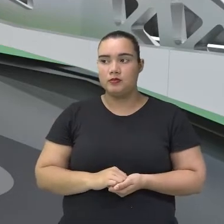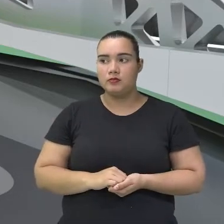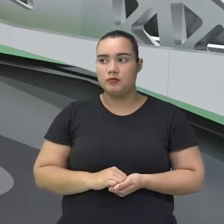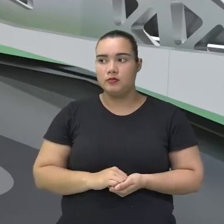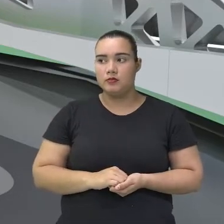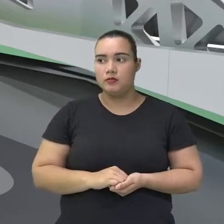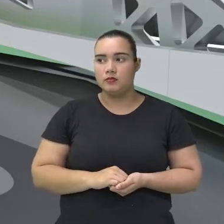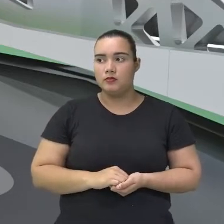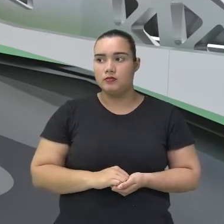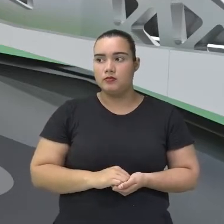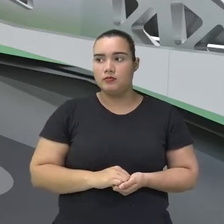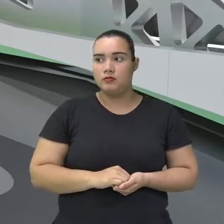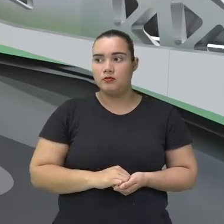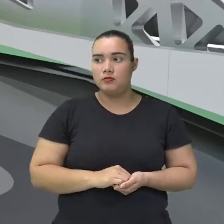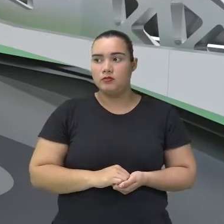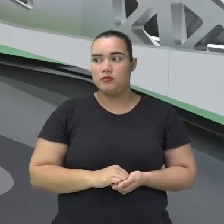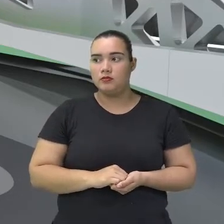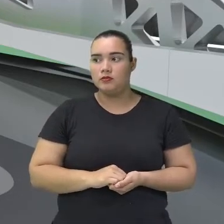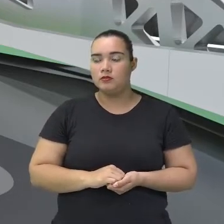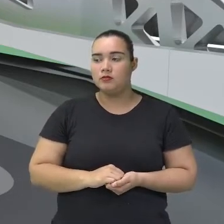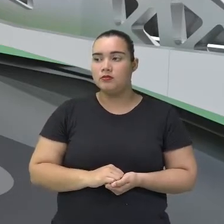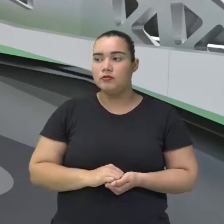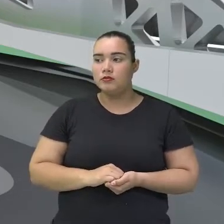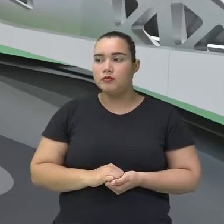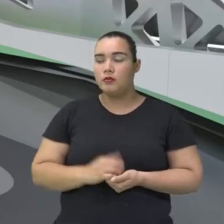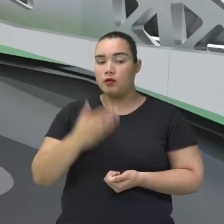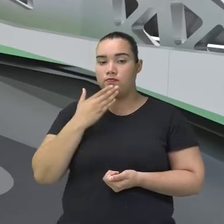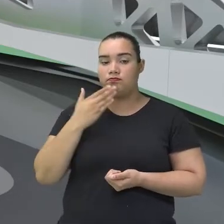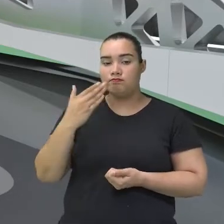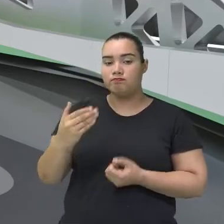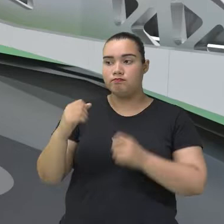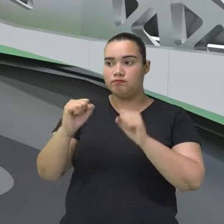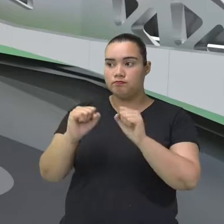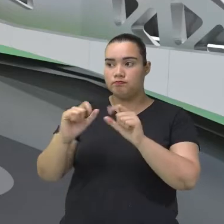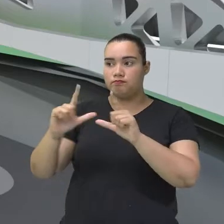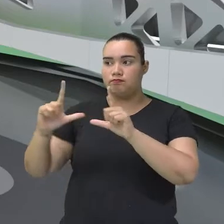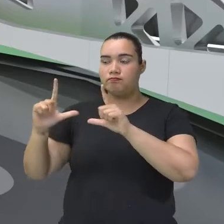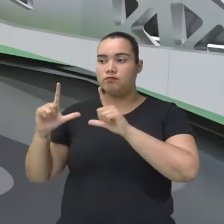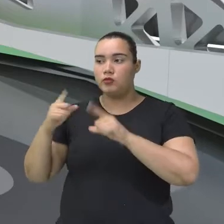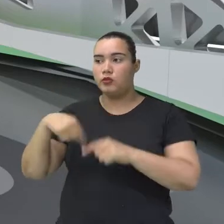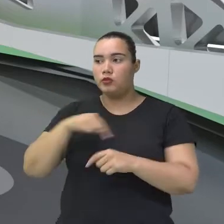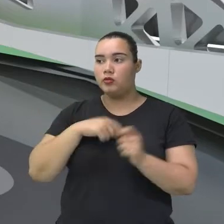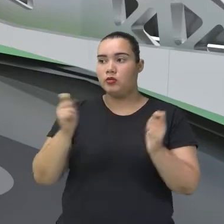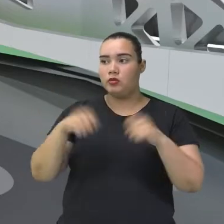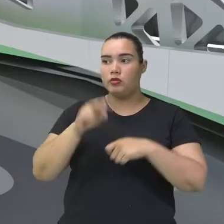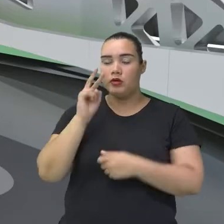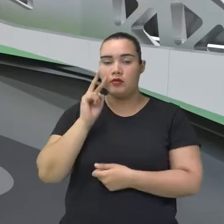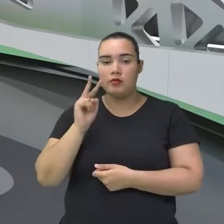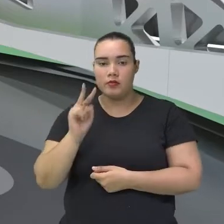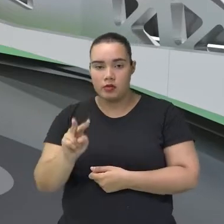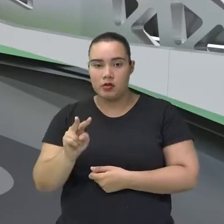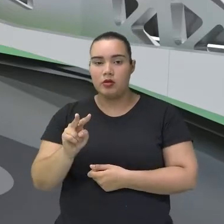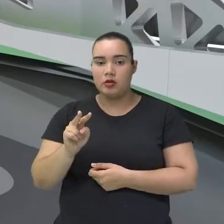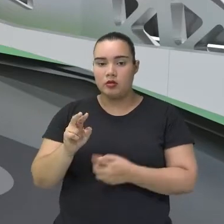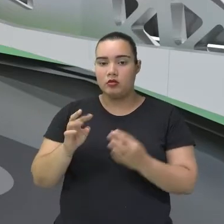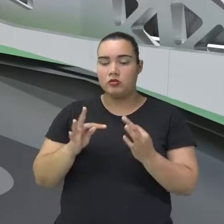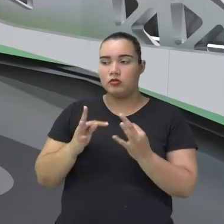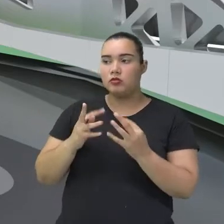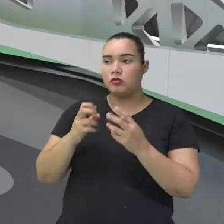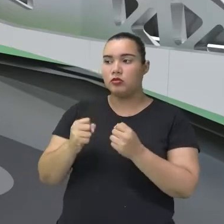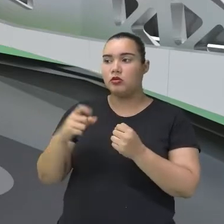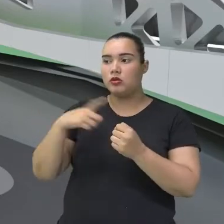aumentar eu vou pedir para aumentar um pouco, para a gente conseguir ver todos